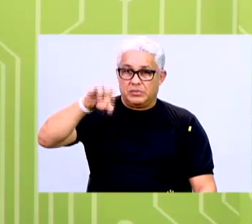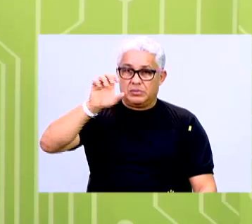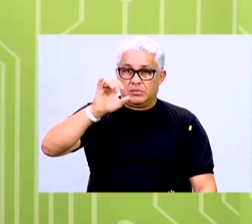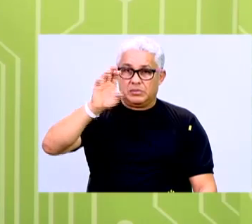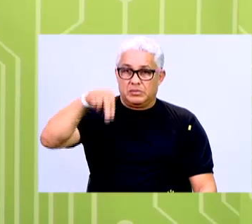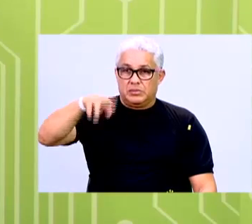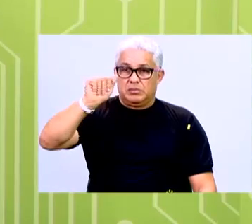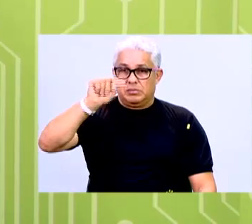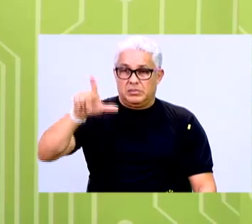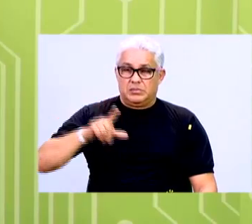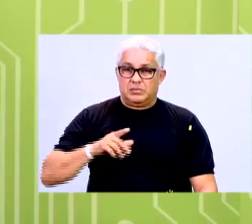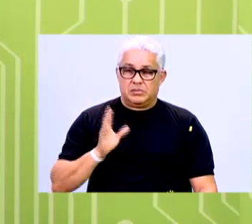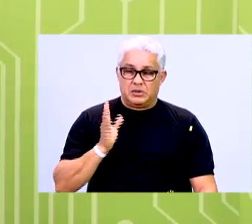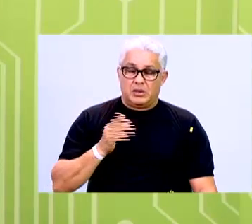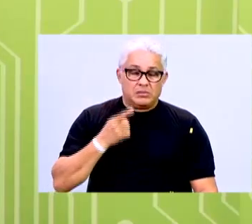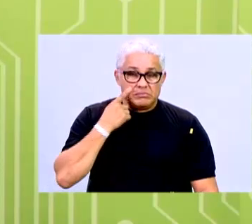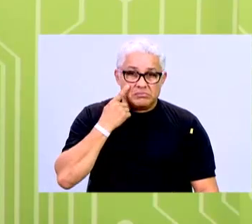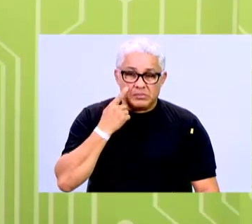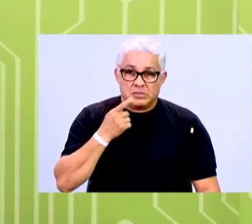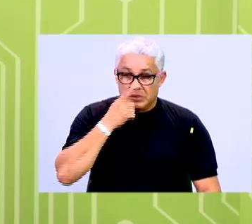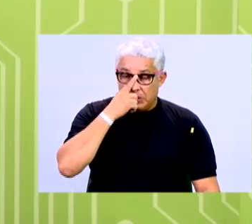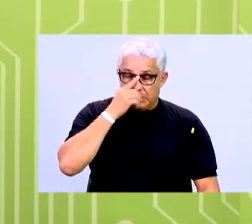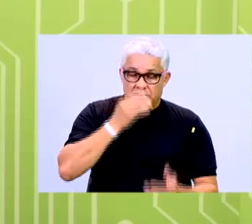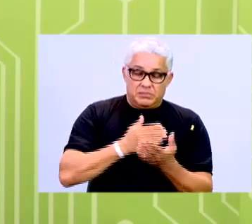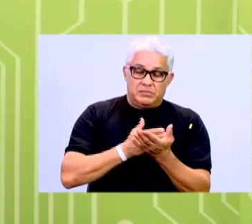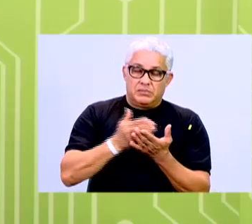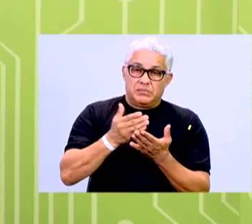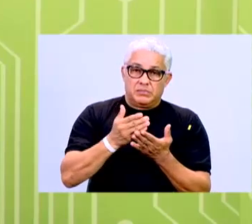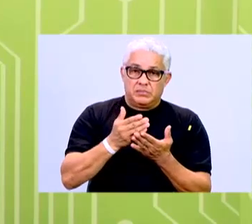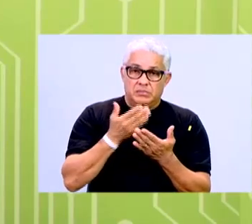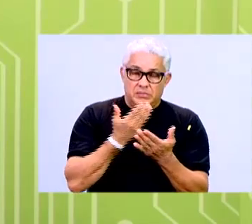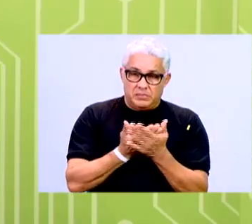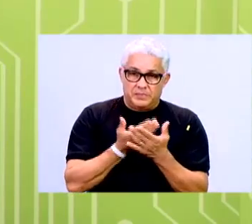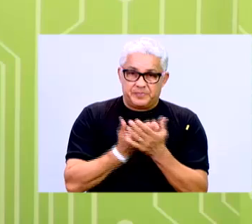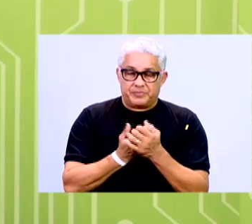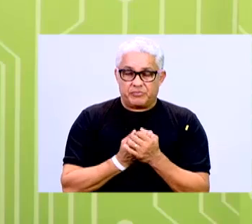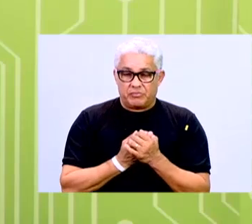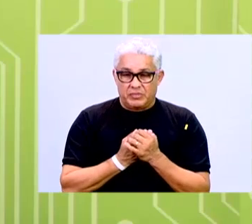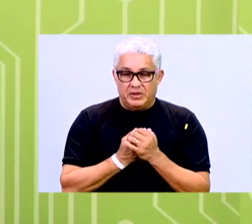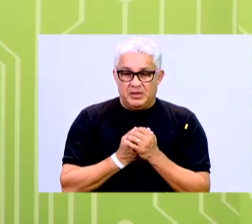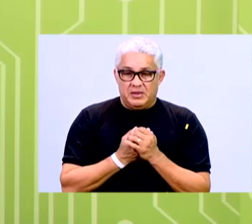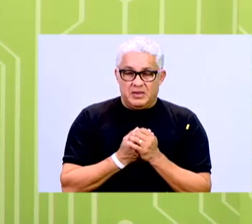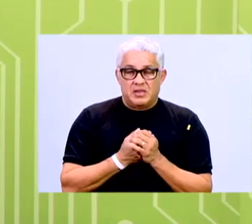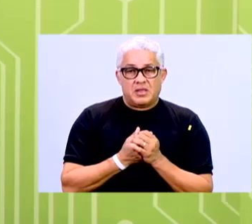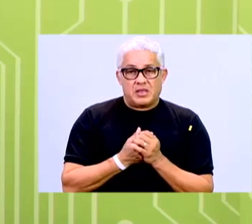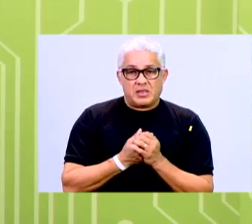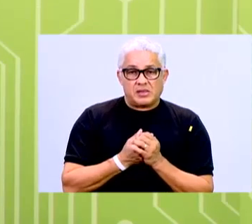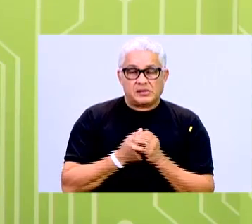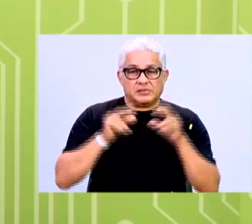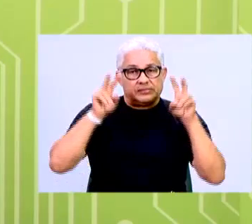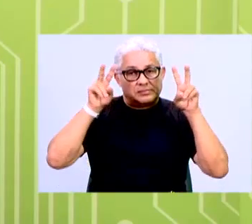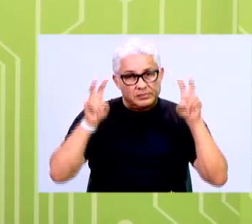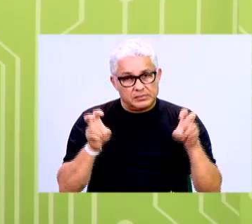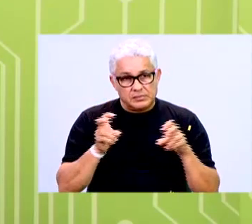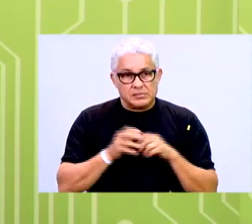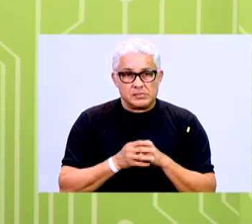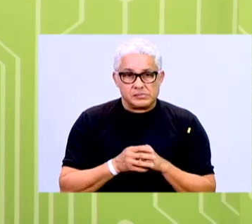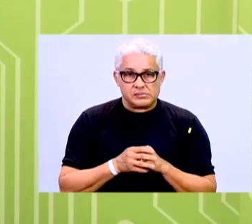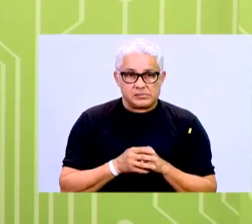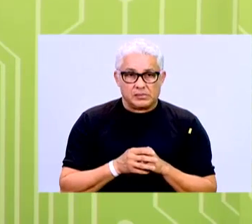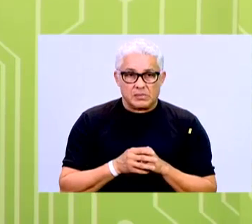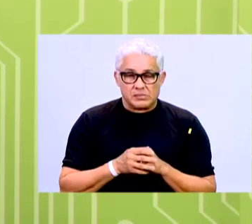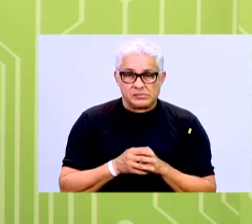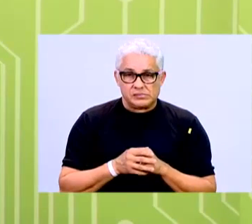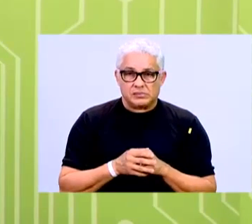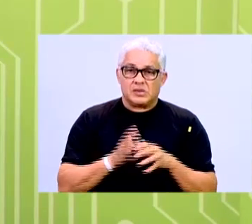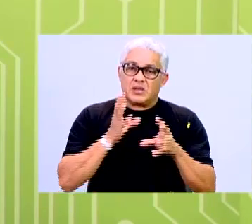nós vimos no início da nossa aula, quando estamos falando de